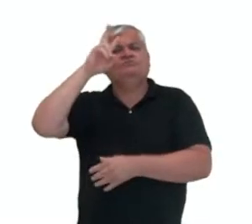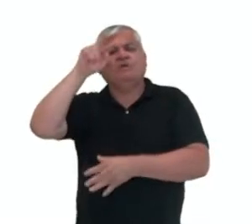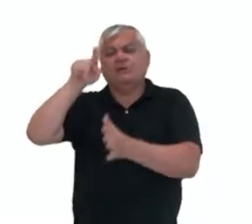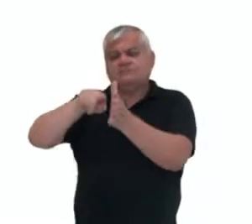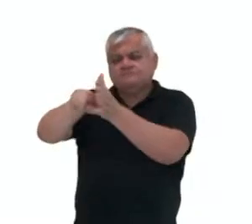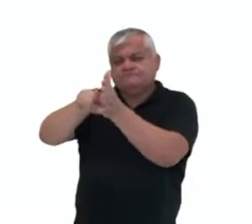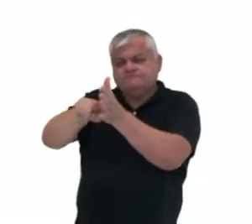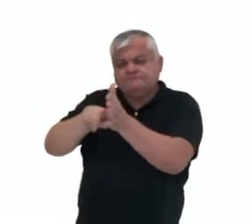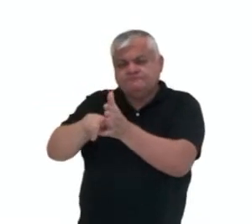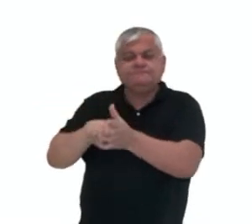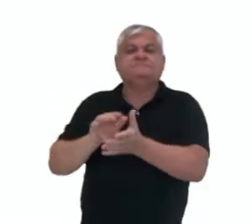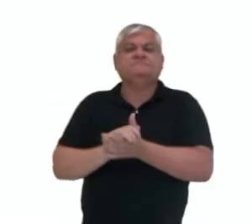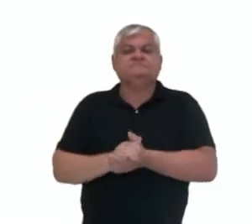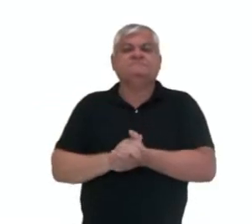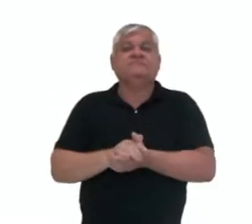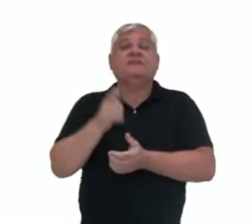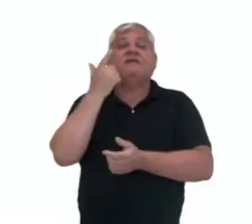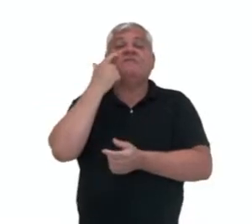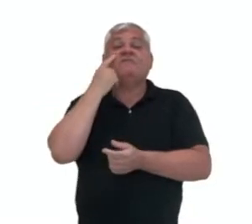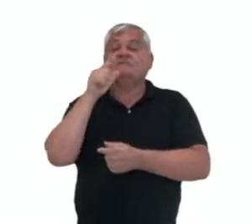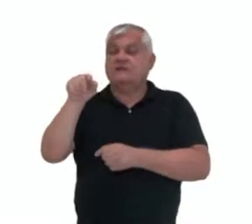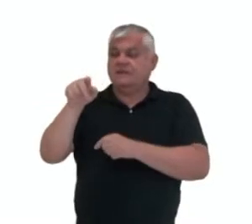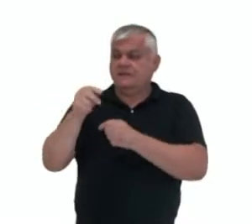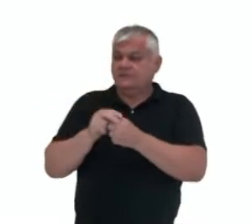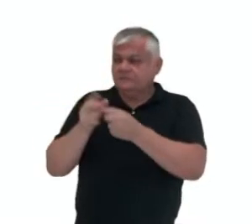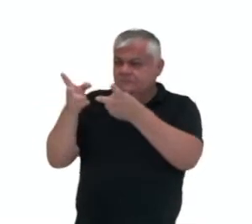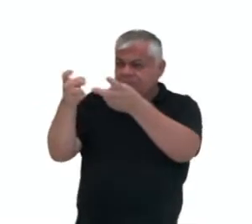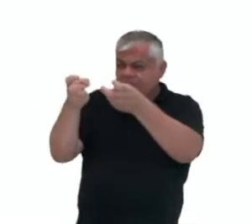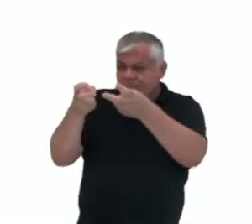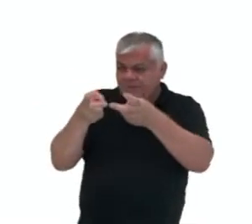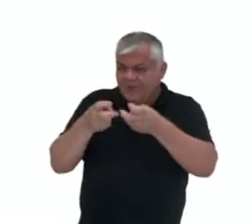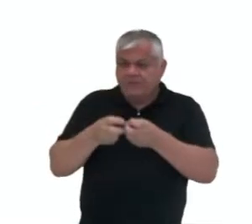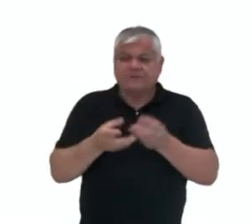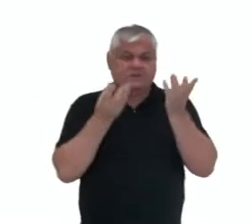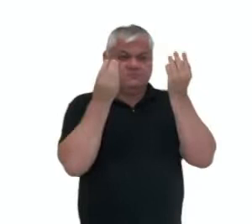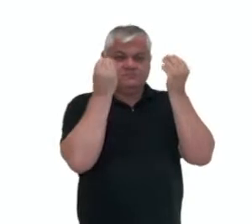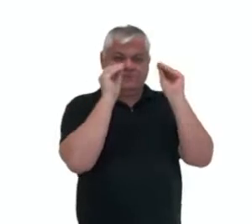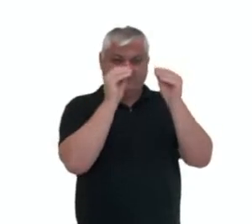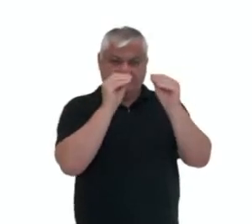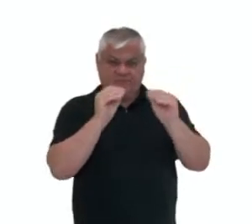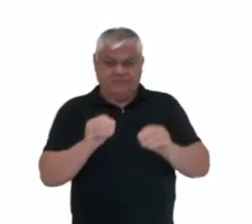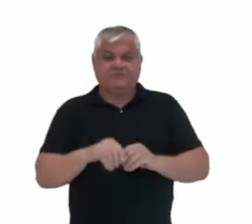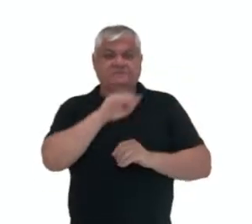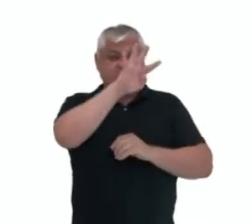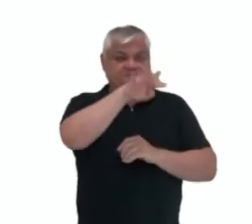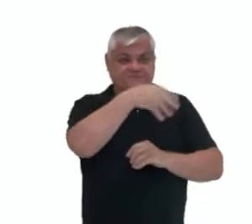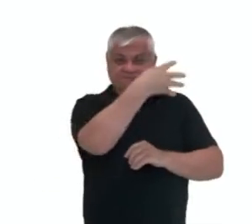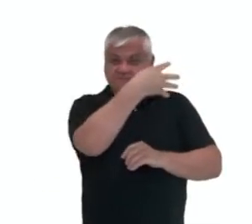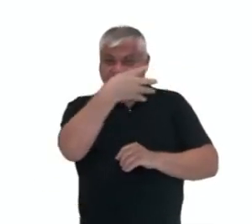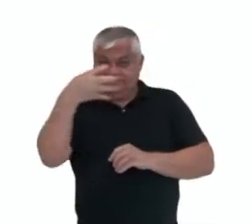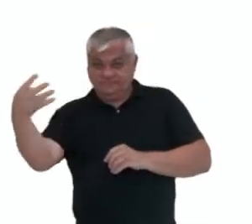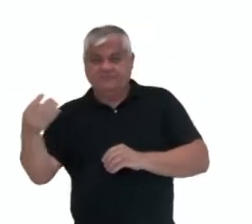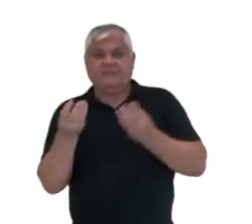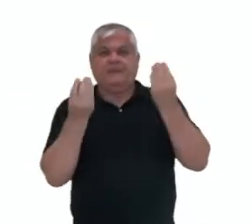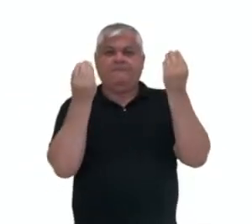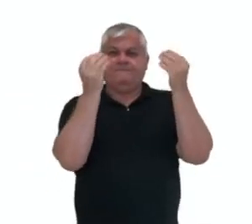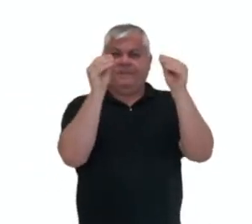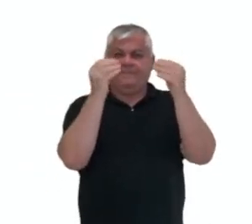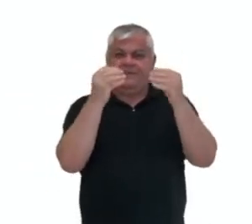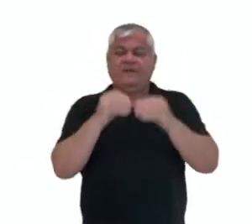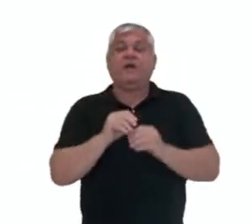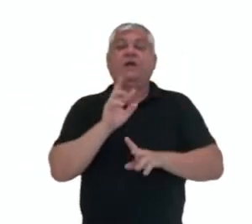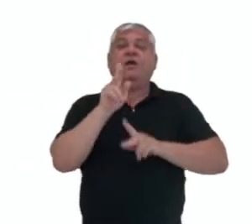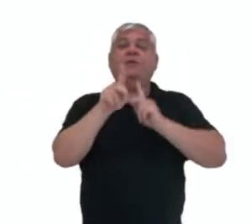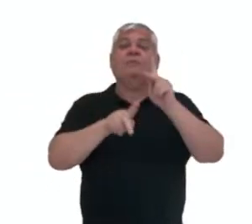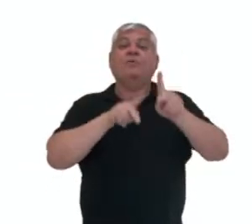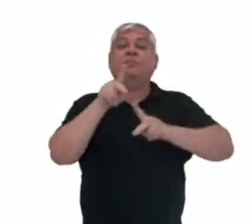hein? Observe os dados que ela coletou. Então, ela coletou alguns dados ali naquela tabela. Esses dados, eles dizem a respeito da